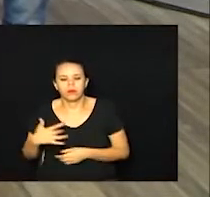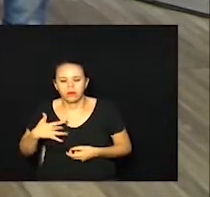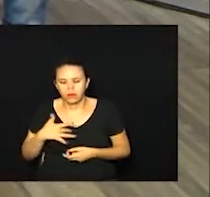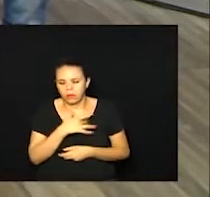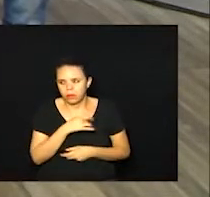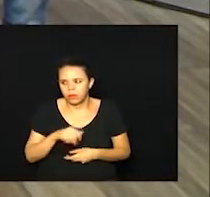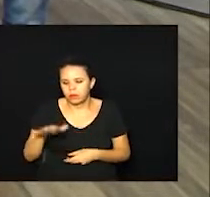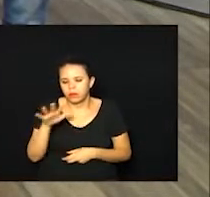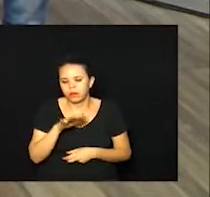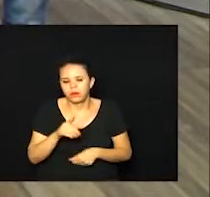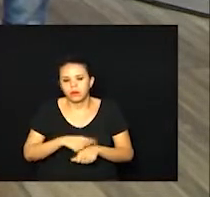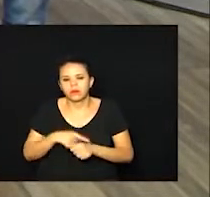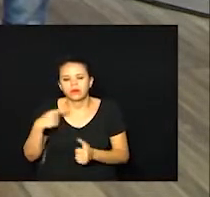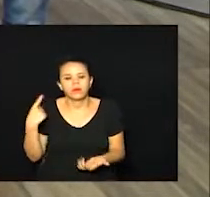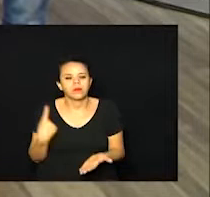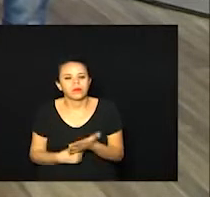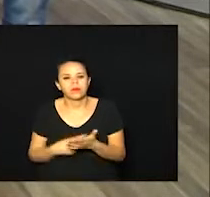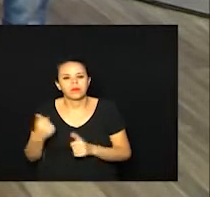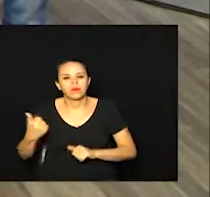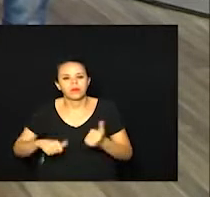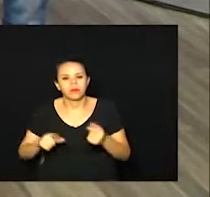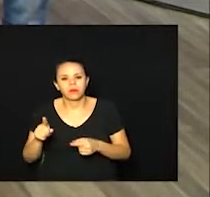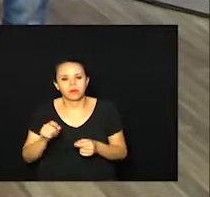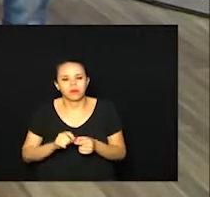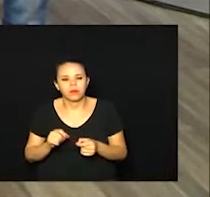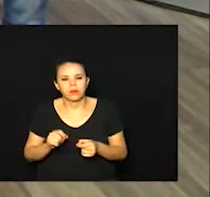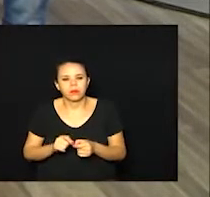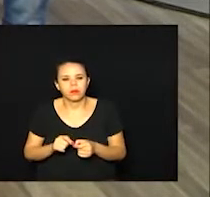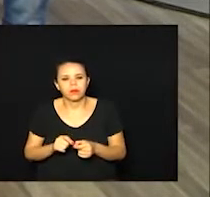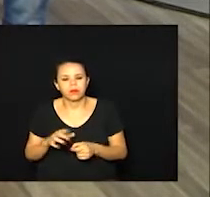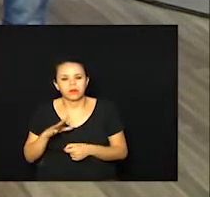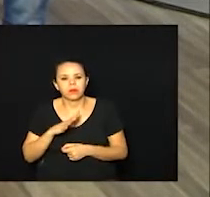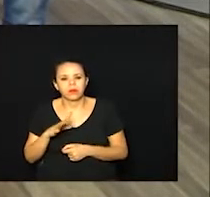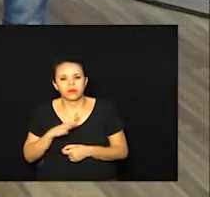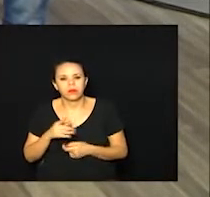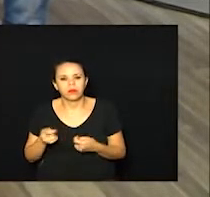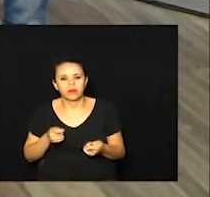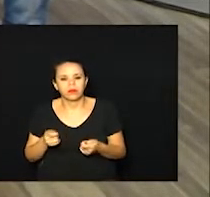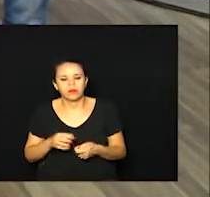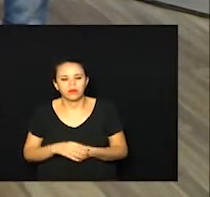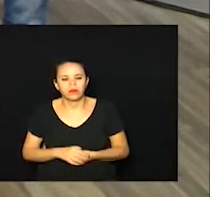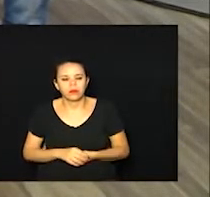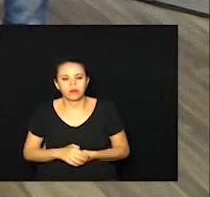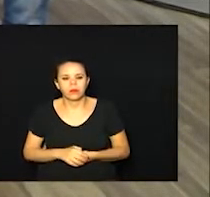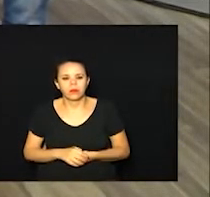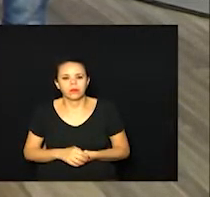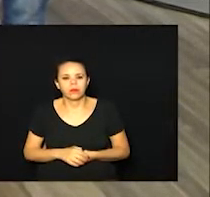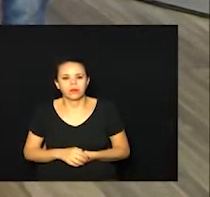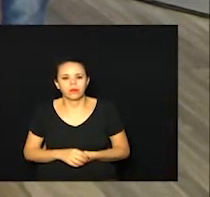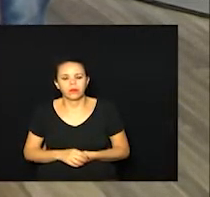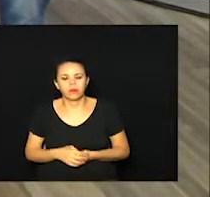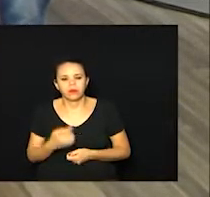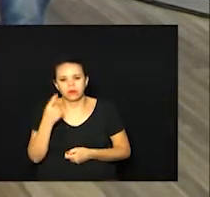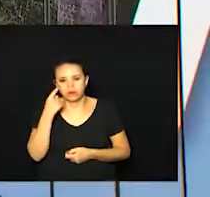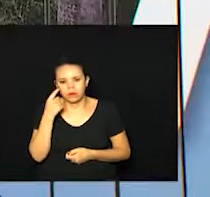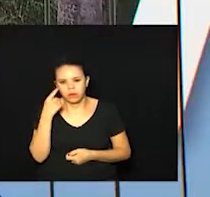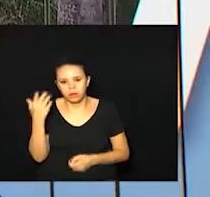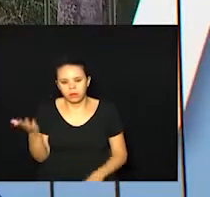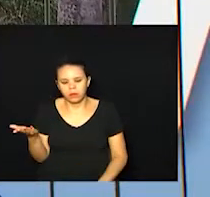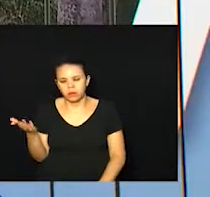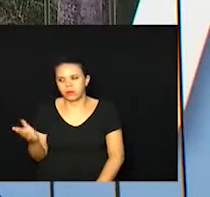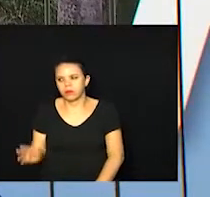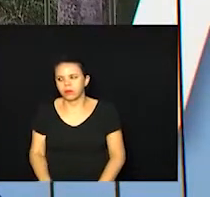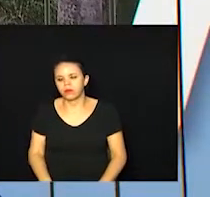saúde, horário marcado. Que avaliação que você faz de como a cidade está lidando nesta pandemia? Veja só,